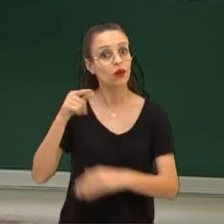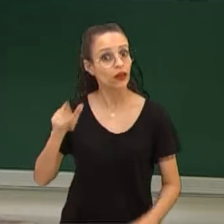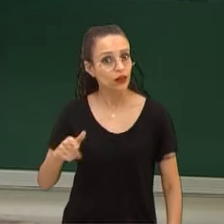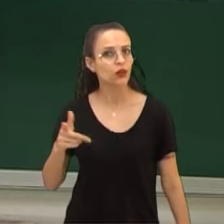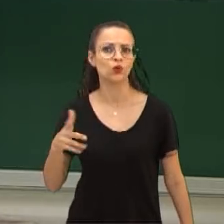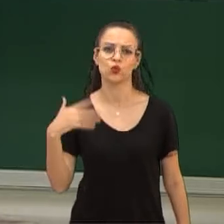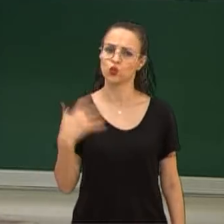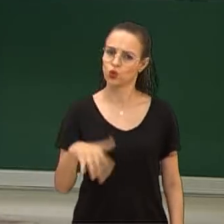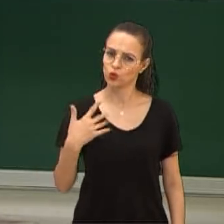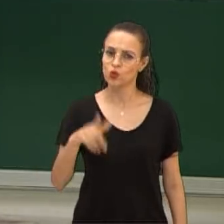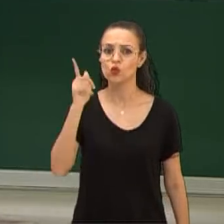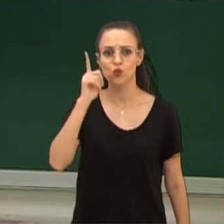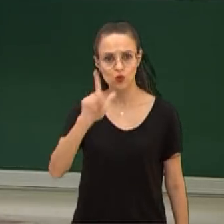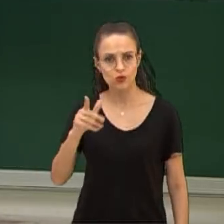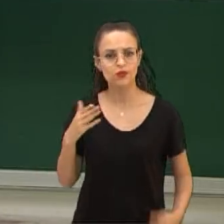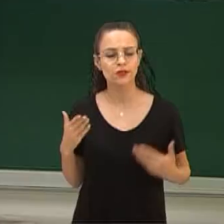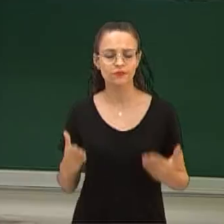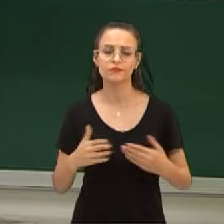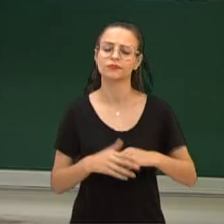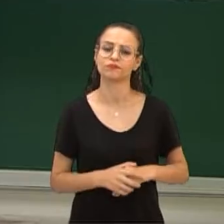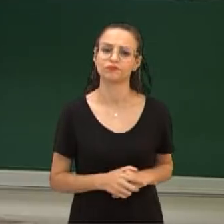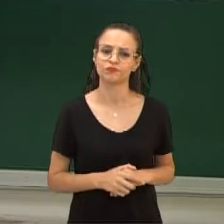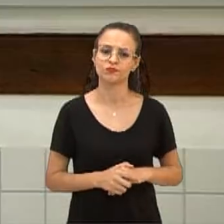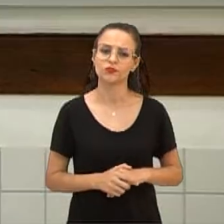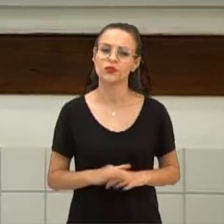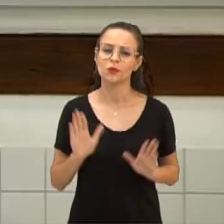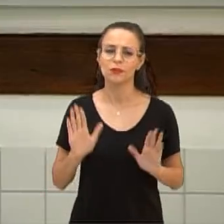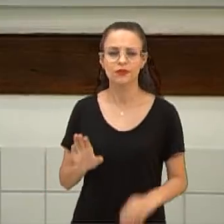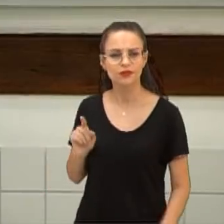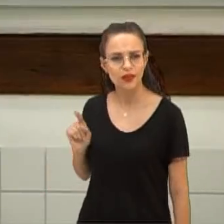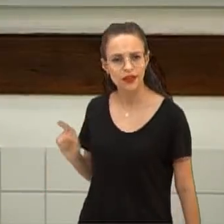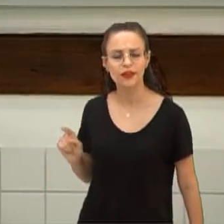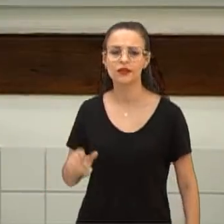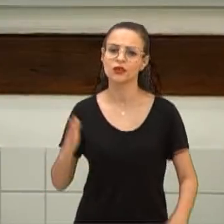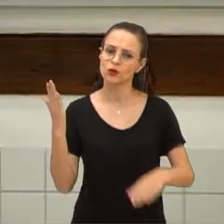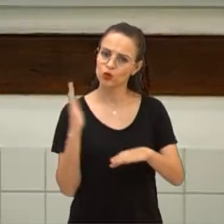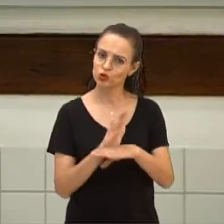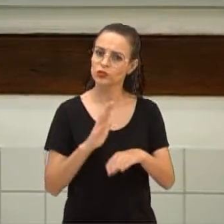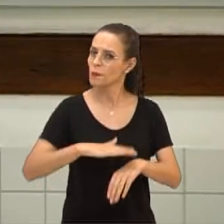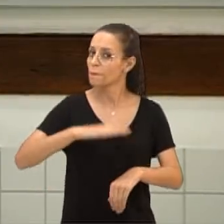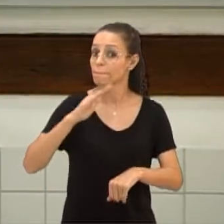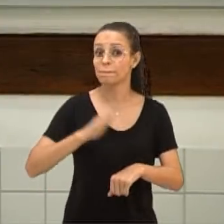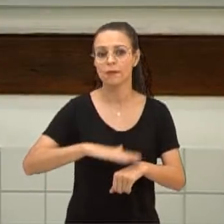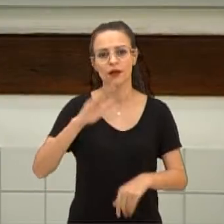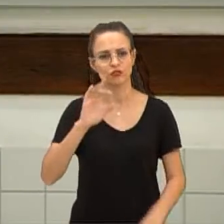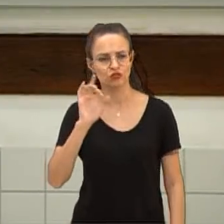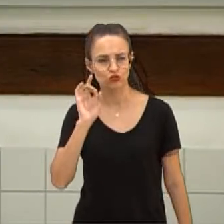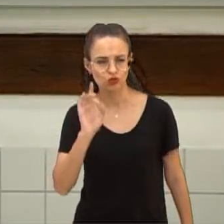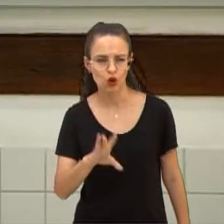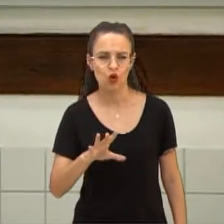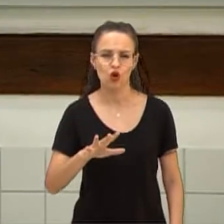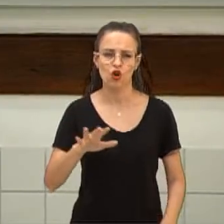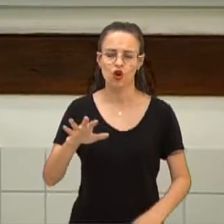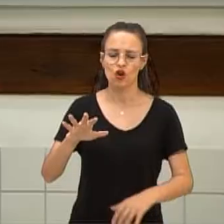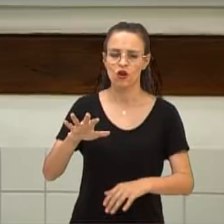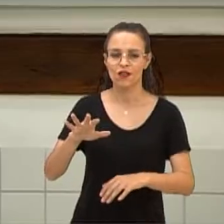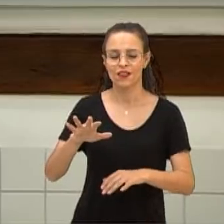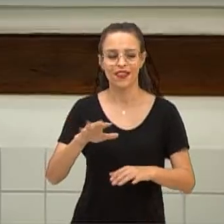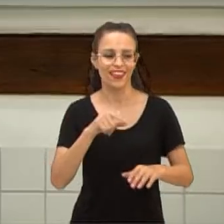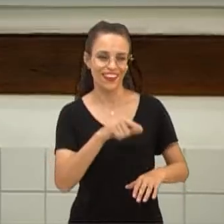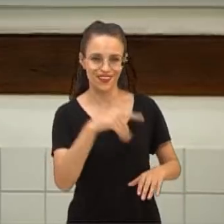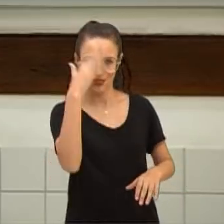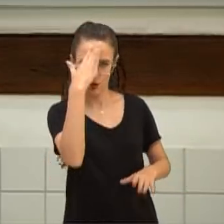à época. Mas o Lamarck ele teve uma contribuição ainda maior do que mudar